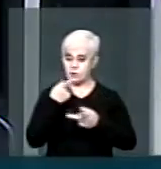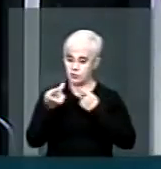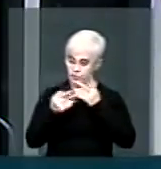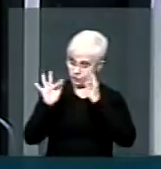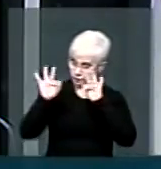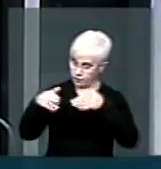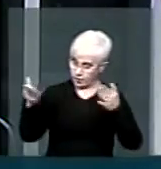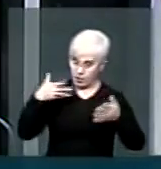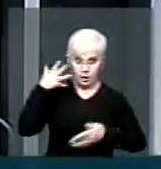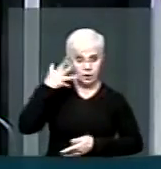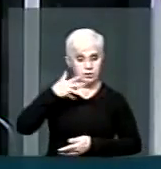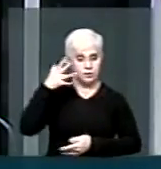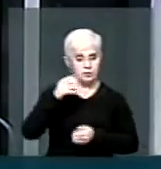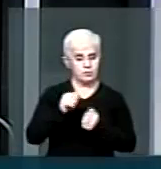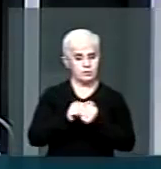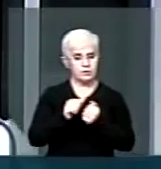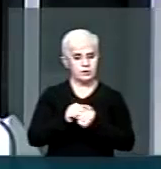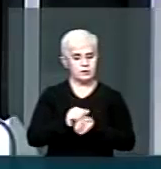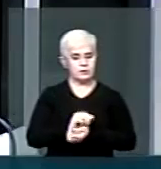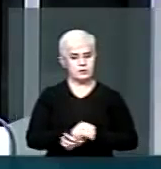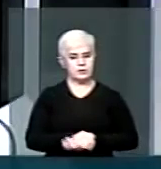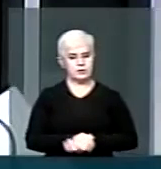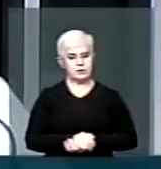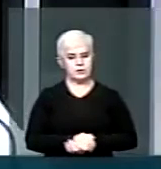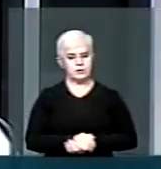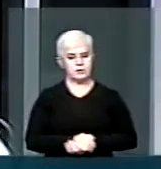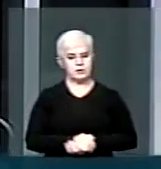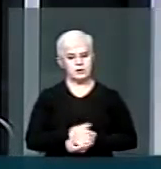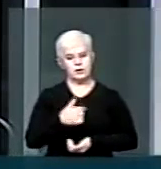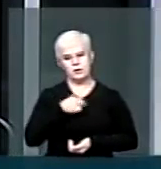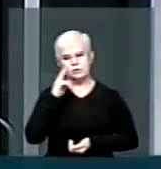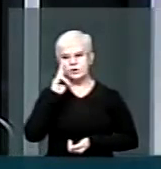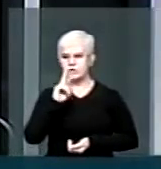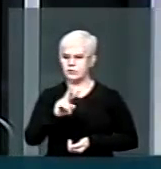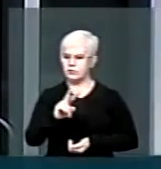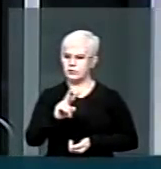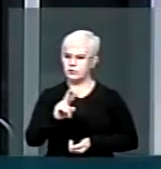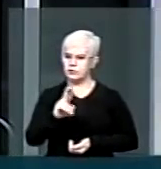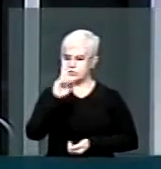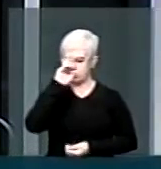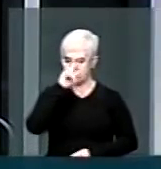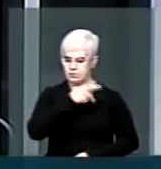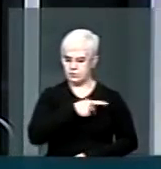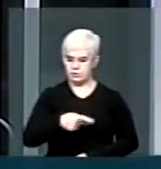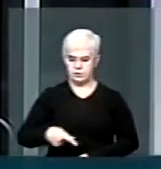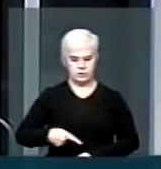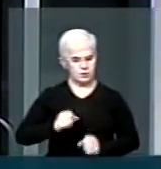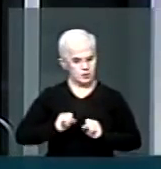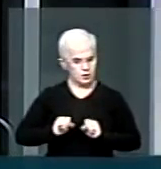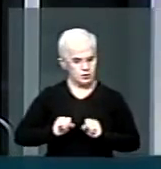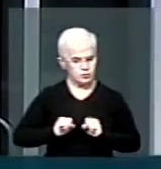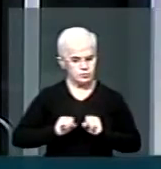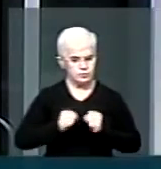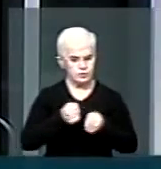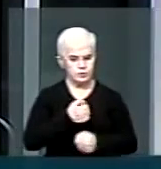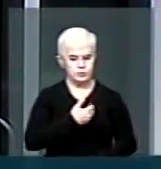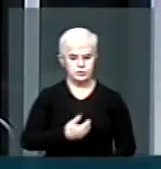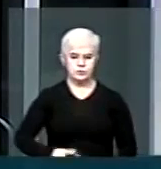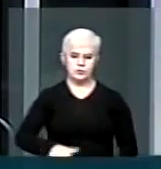do meu pronunciamento, eu tenho visto, senhor presidente, o esforço do governo